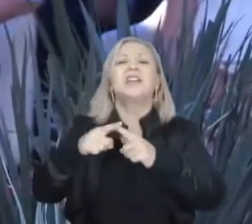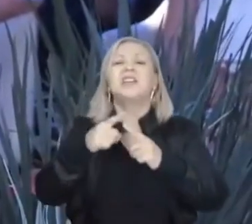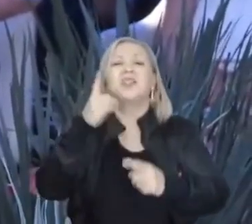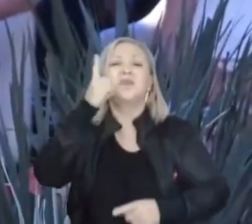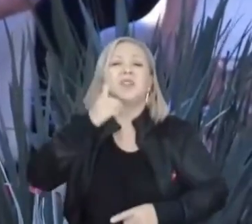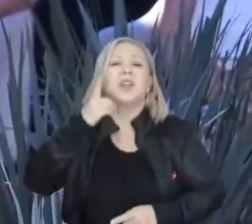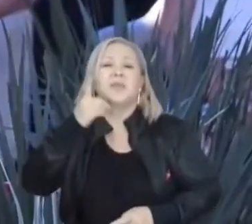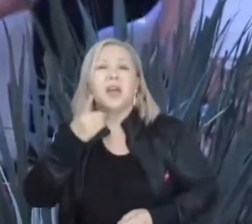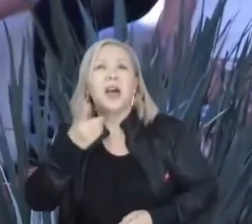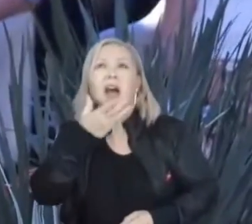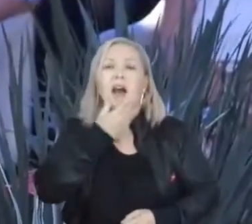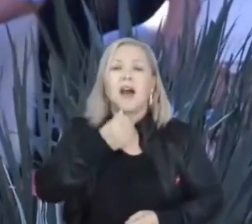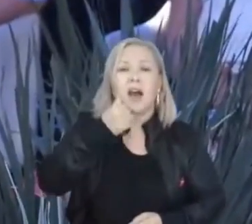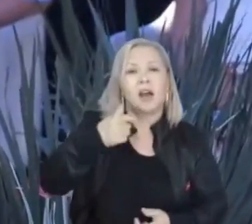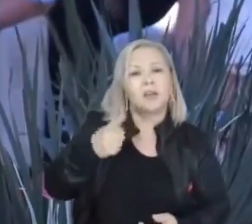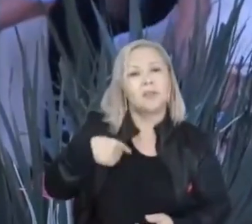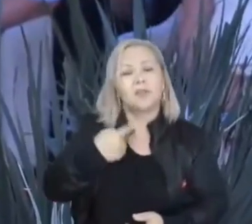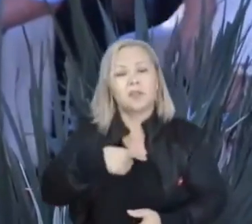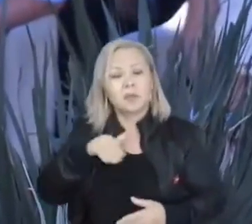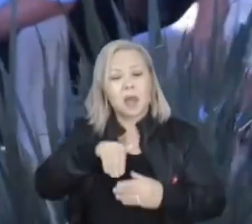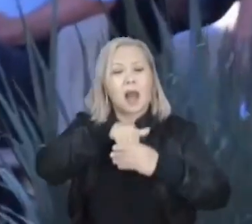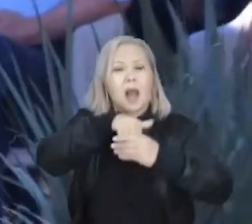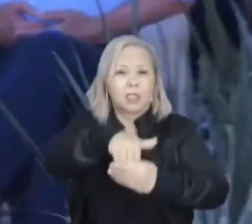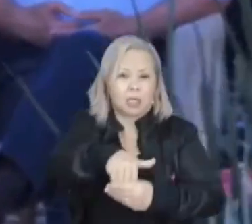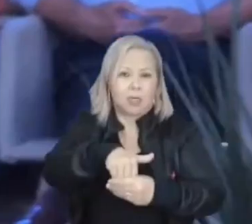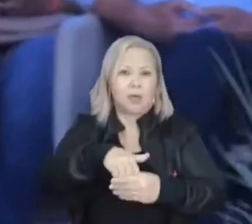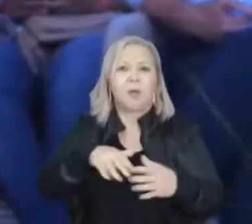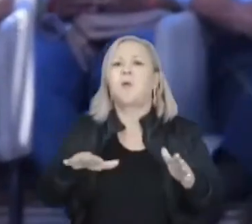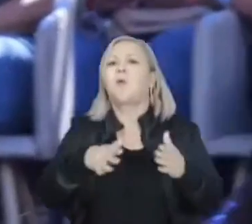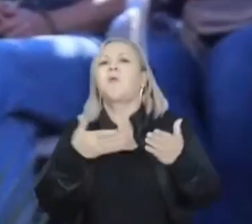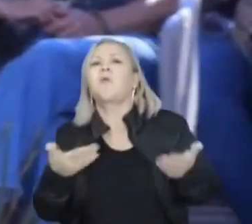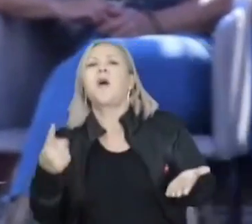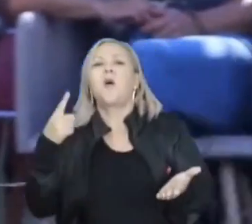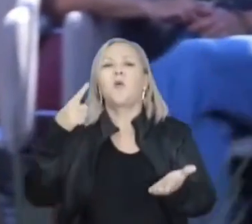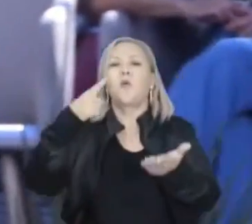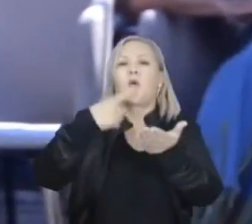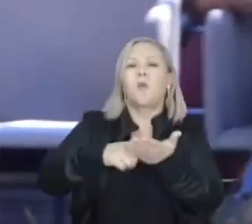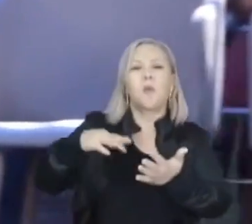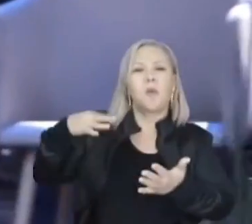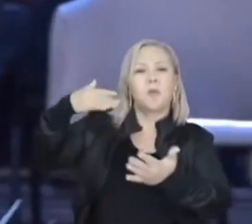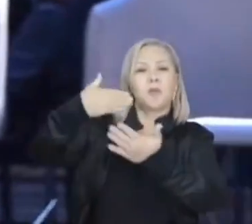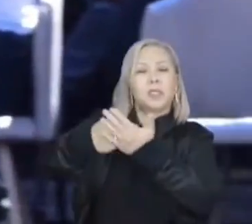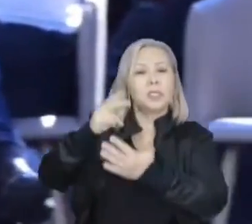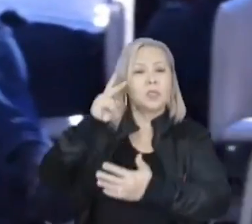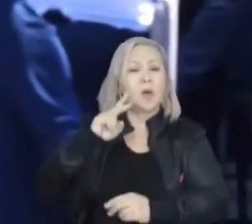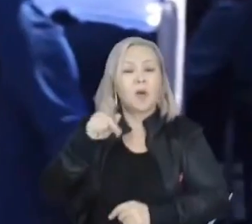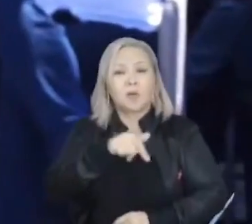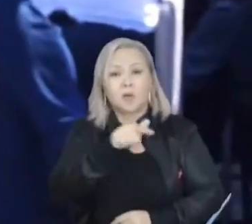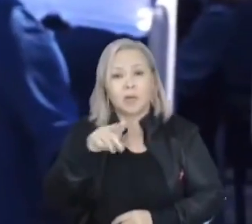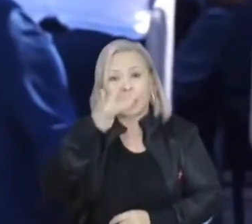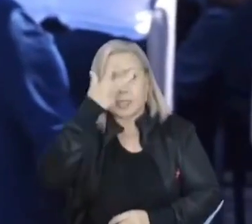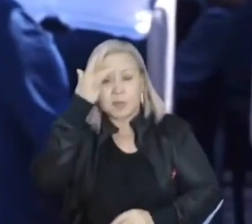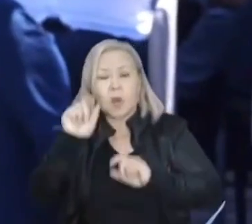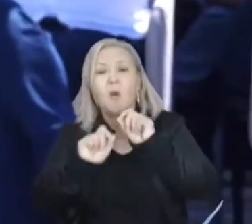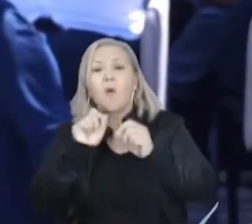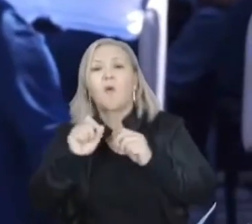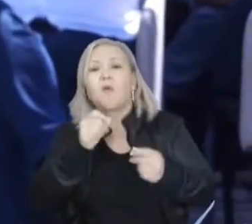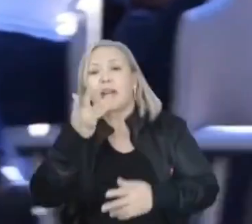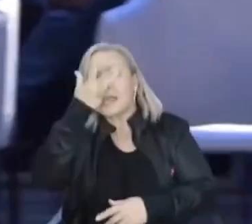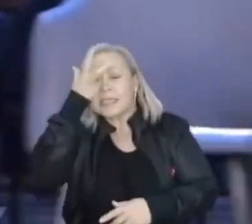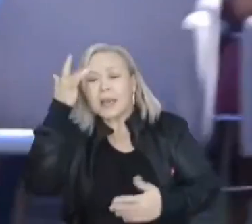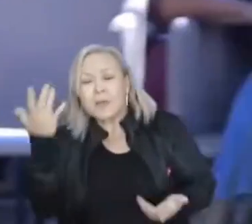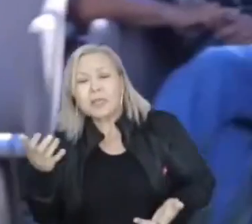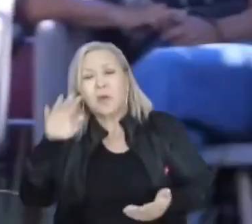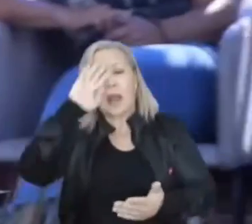deputada que a gente está elegendo. Qual é o compromisso histórico dessa pessoa? No que essa pessoa acredita? O que